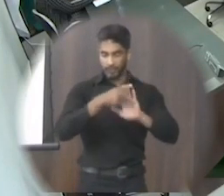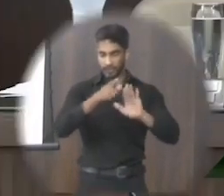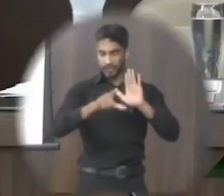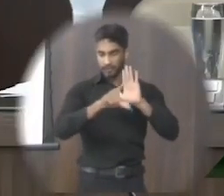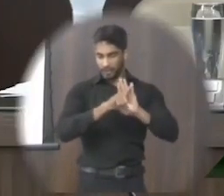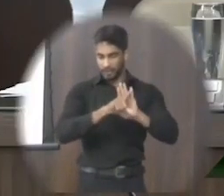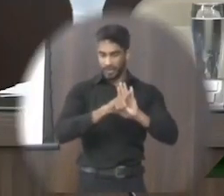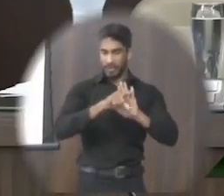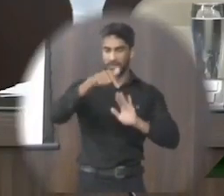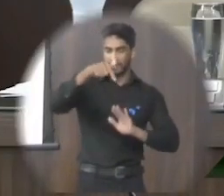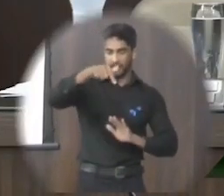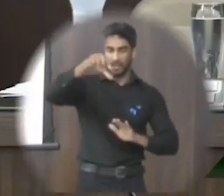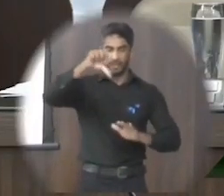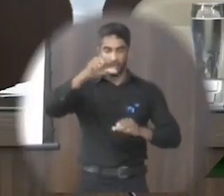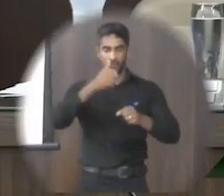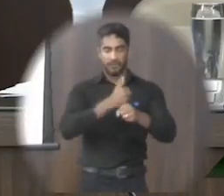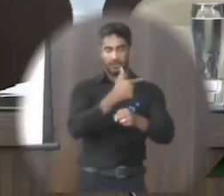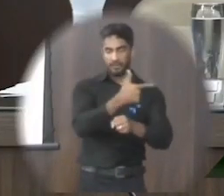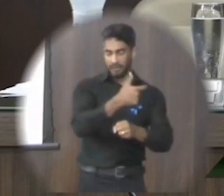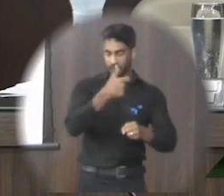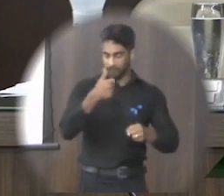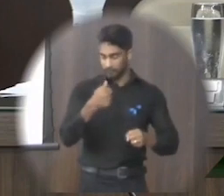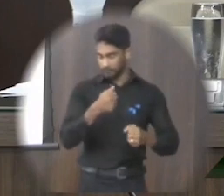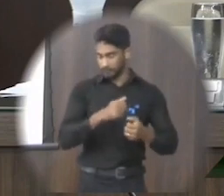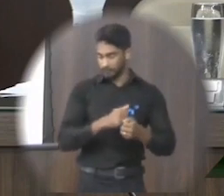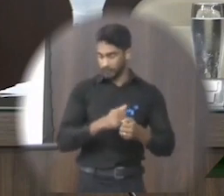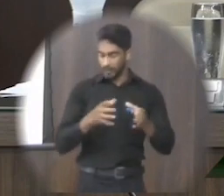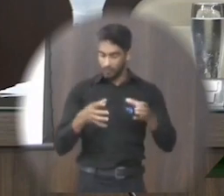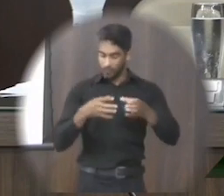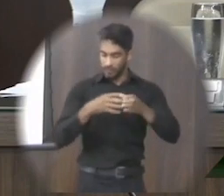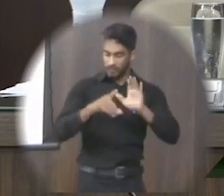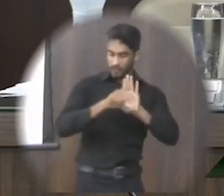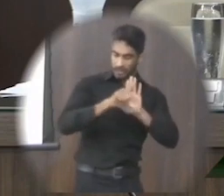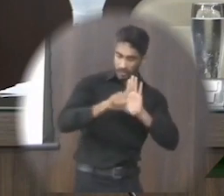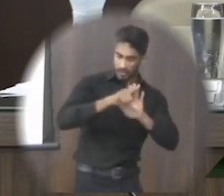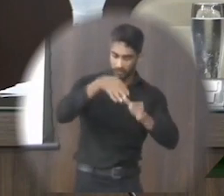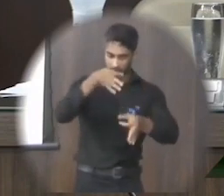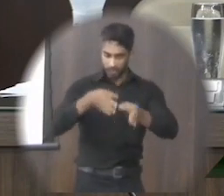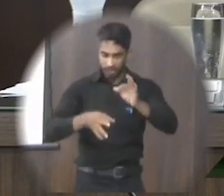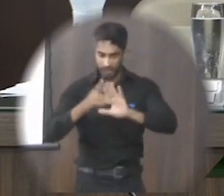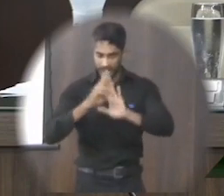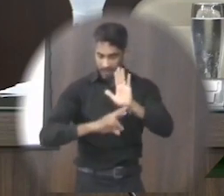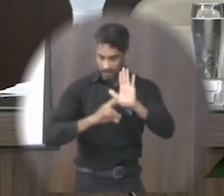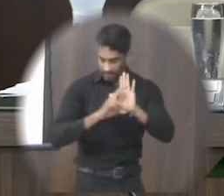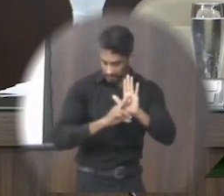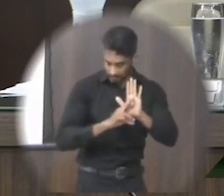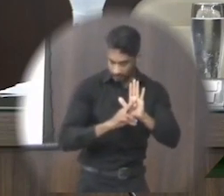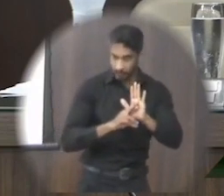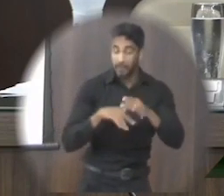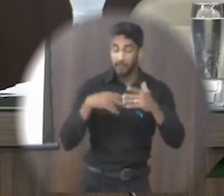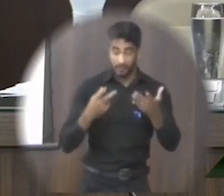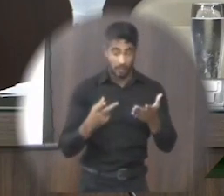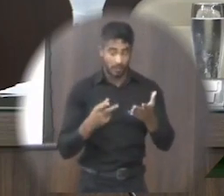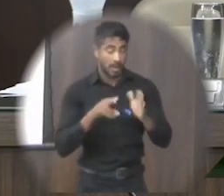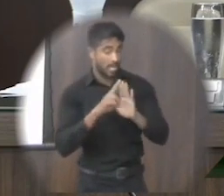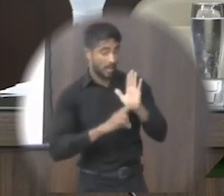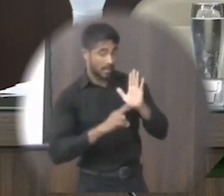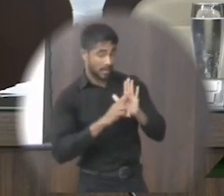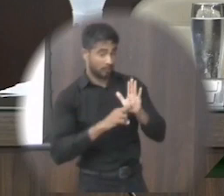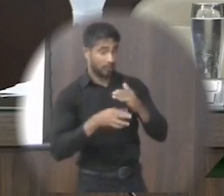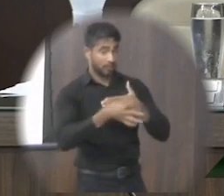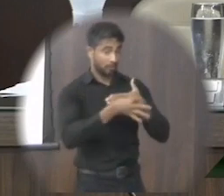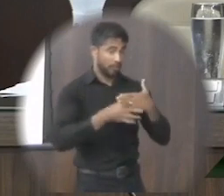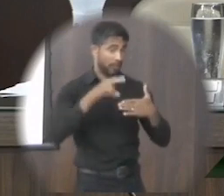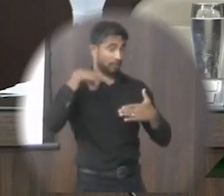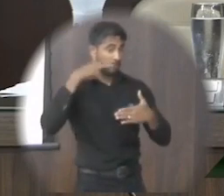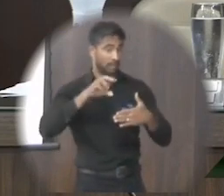lei 079-2021, Comissão de Legislação, Justiça e Redação. Relatório de autoria do